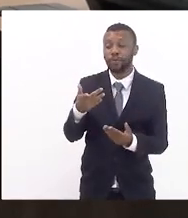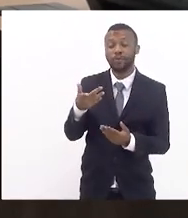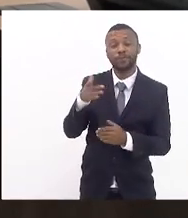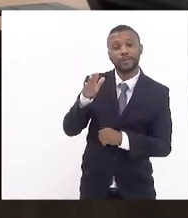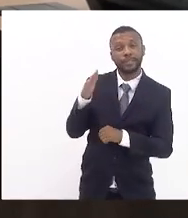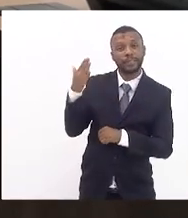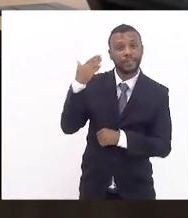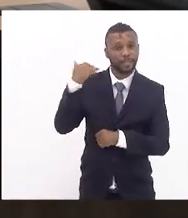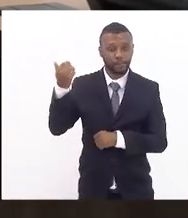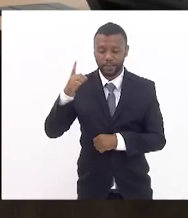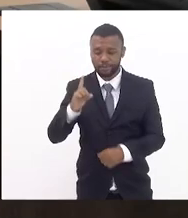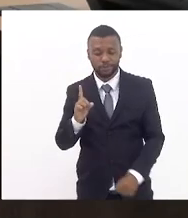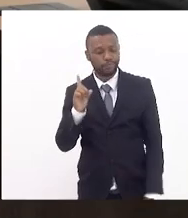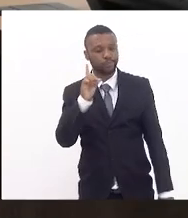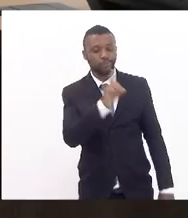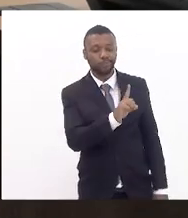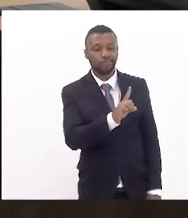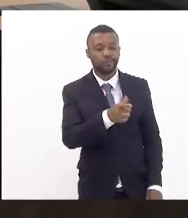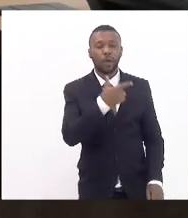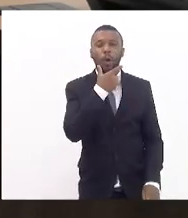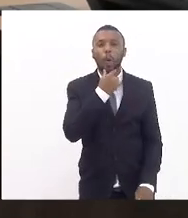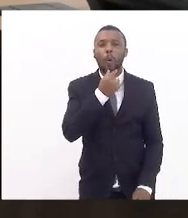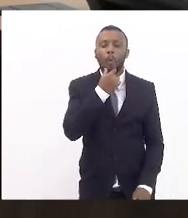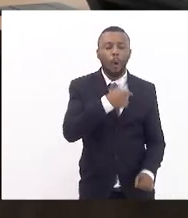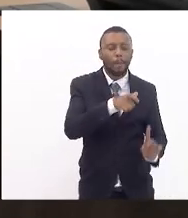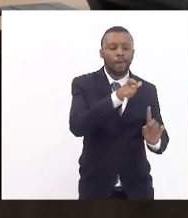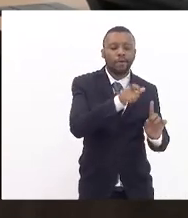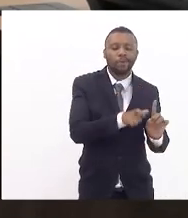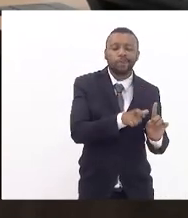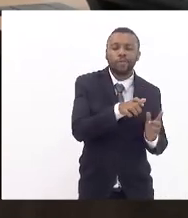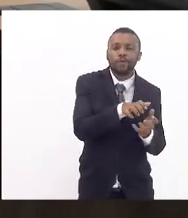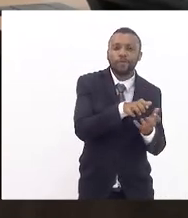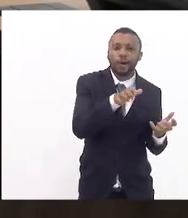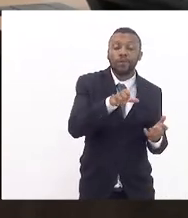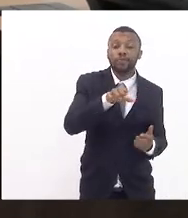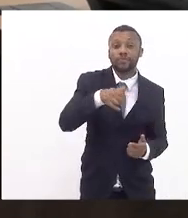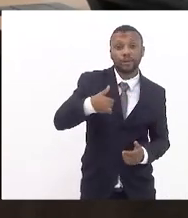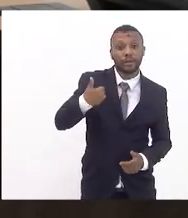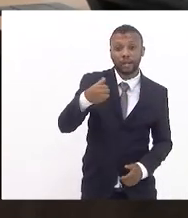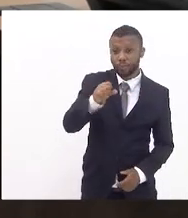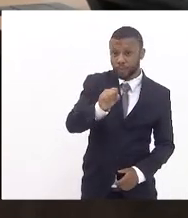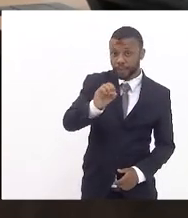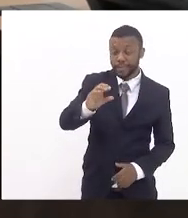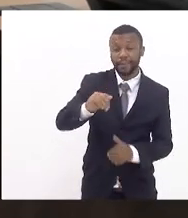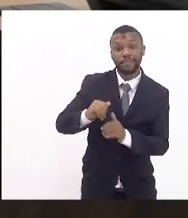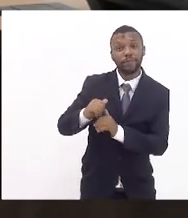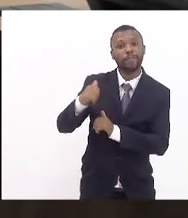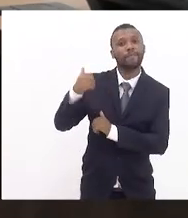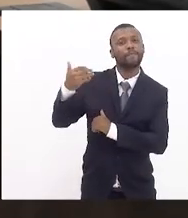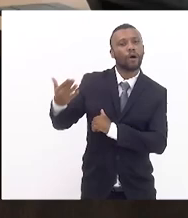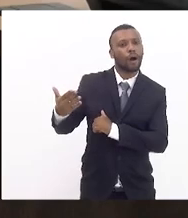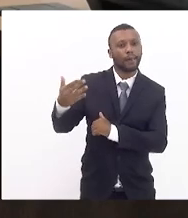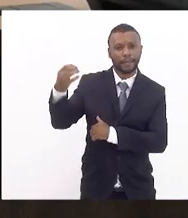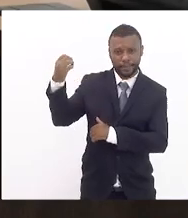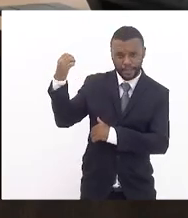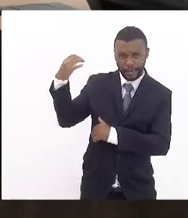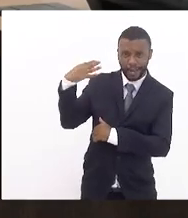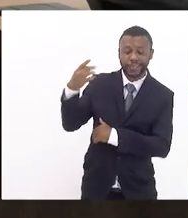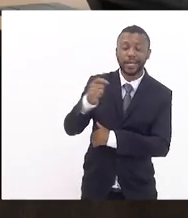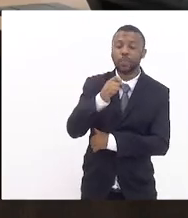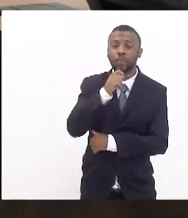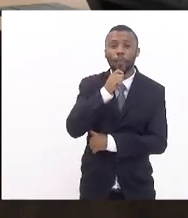lá. Um senhor de 80 anos estava no lado de fora da Light, onde não havia